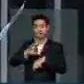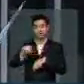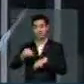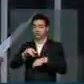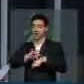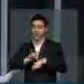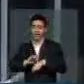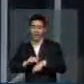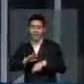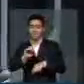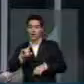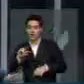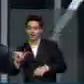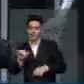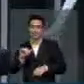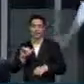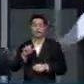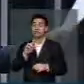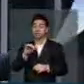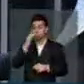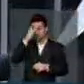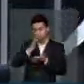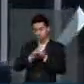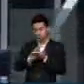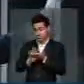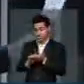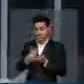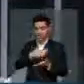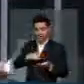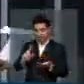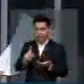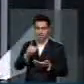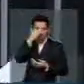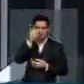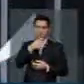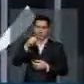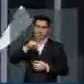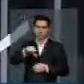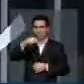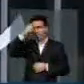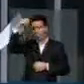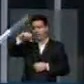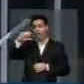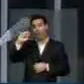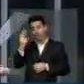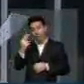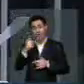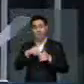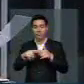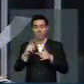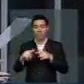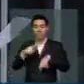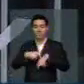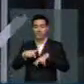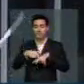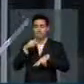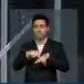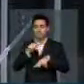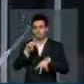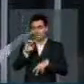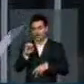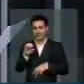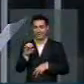quem não gosta de samba bom sujeito não é é ruim da cabeça ou doente do pé eu